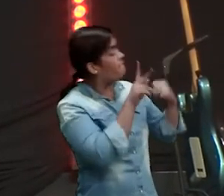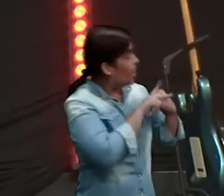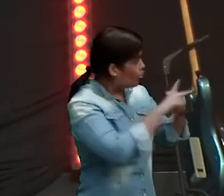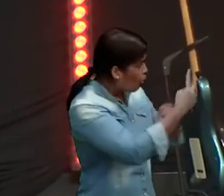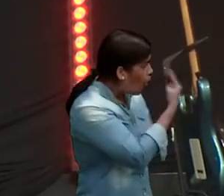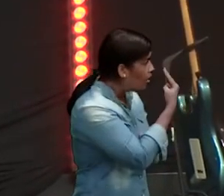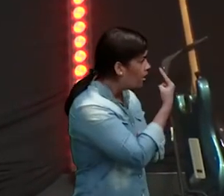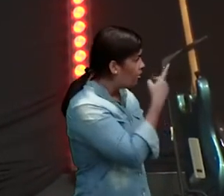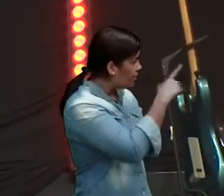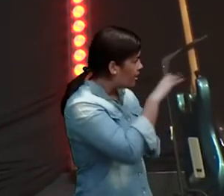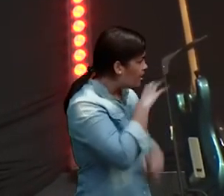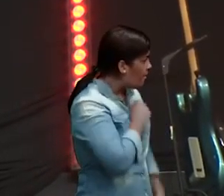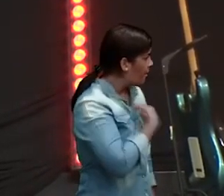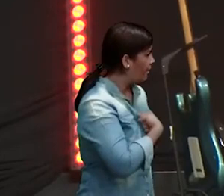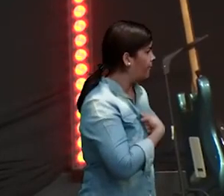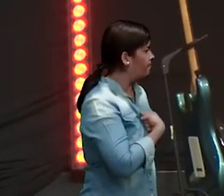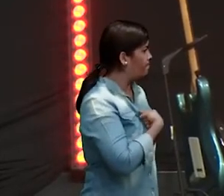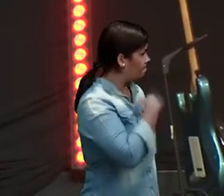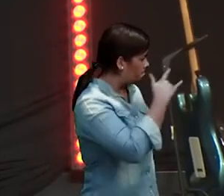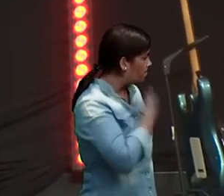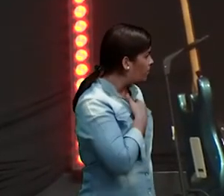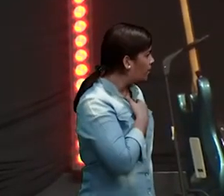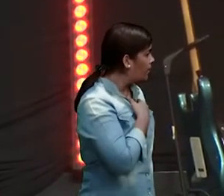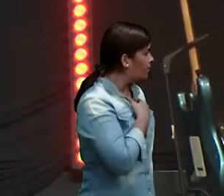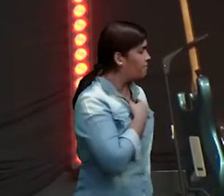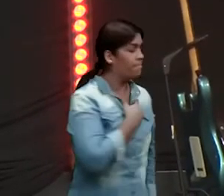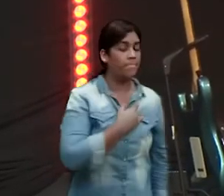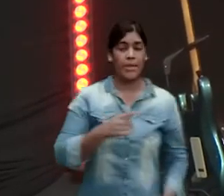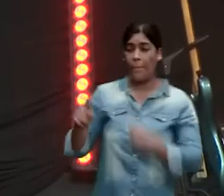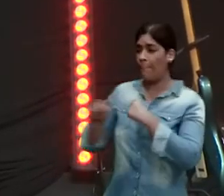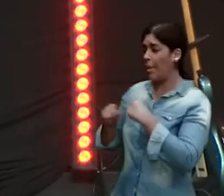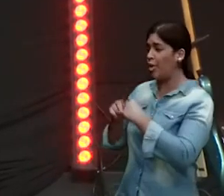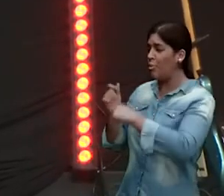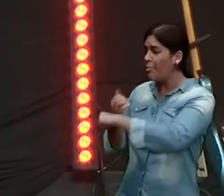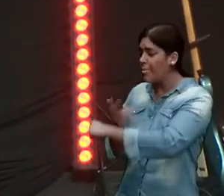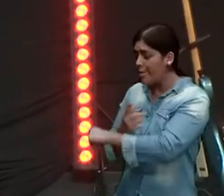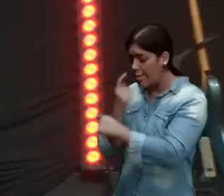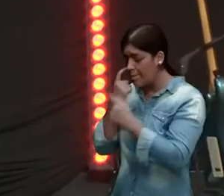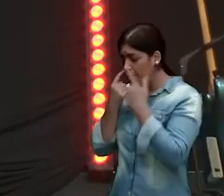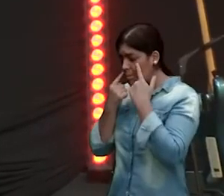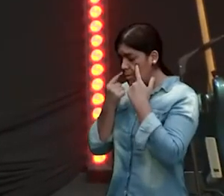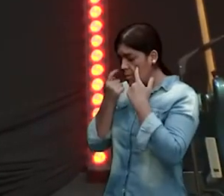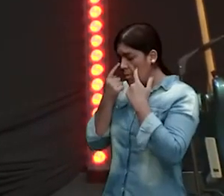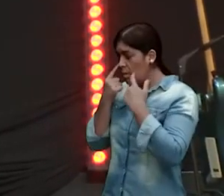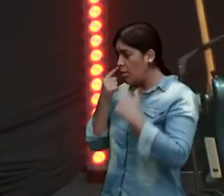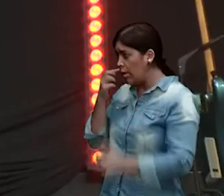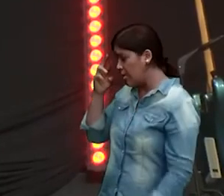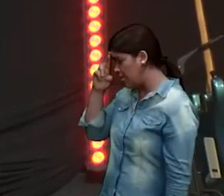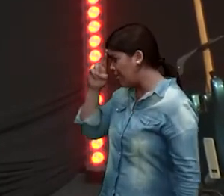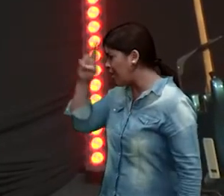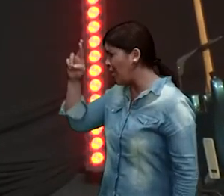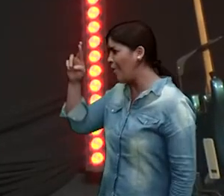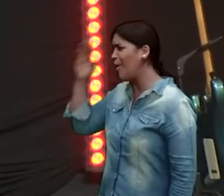ama o Pedro fala já com lágrimas nos olhos Senhor É